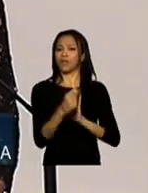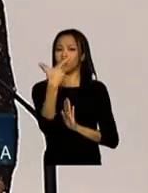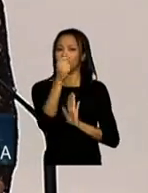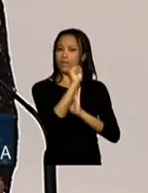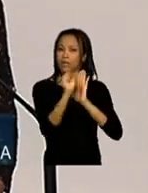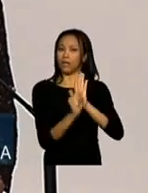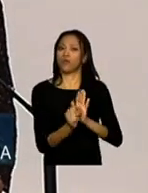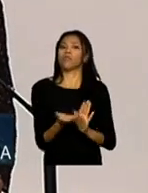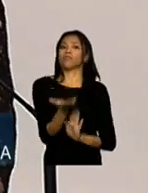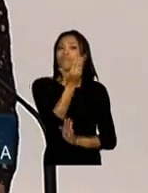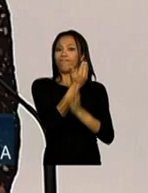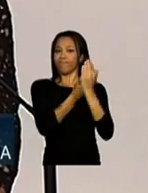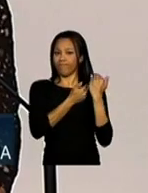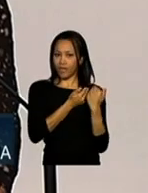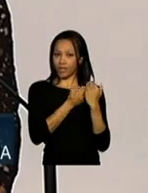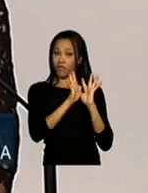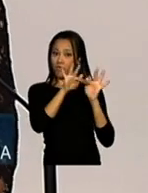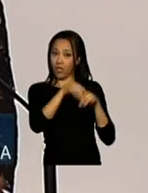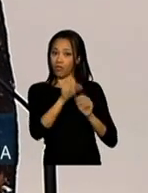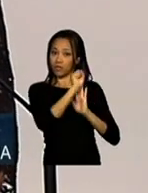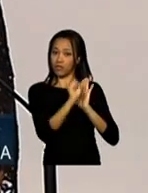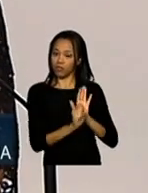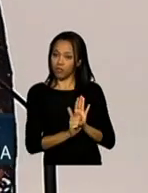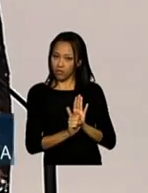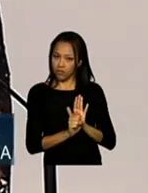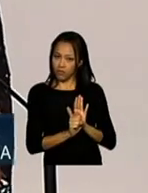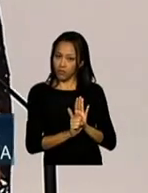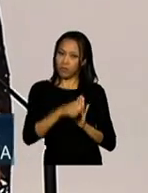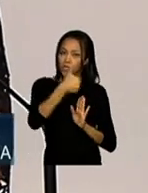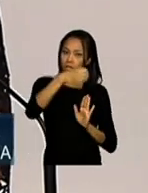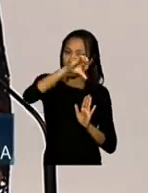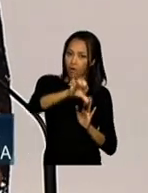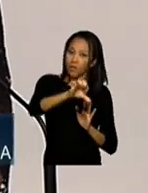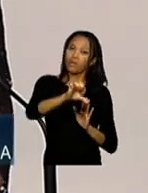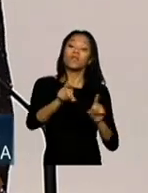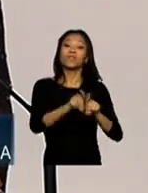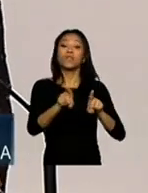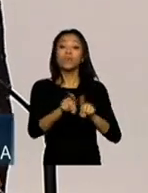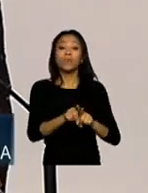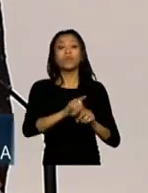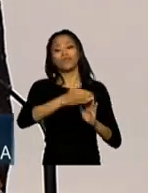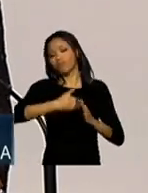nos dois séculos anteriores, final do século XIX e